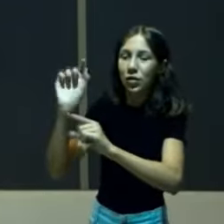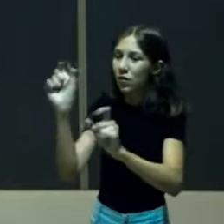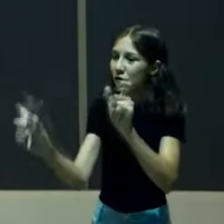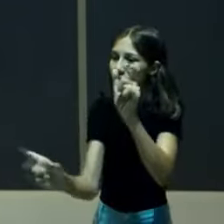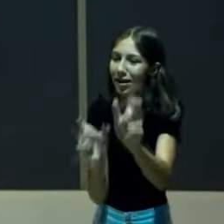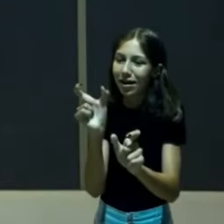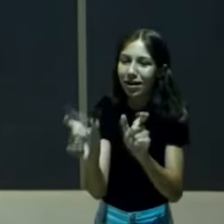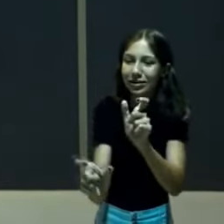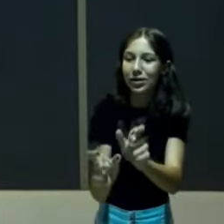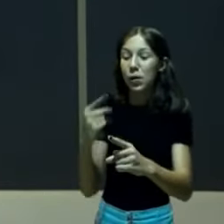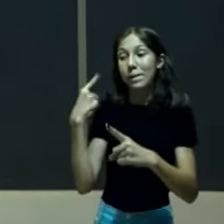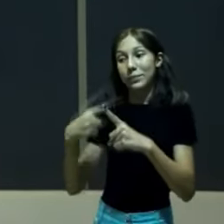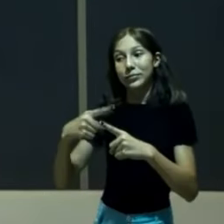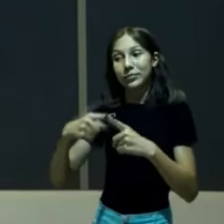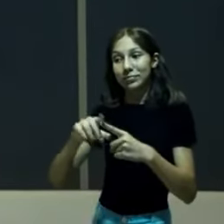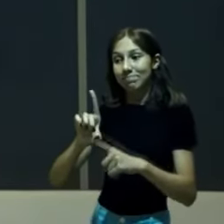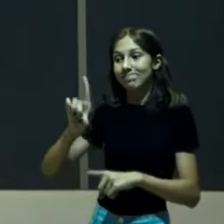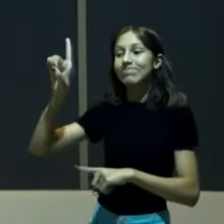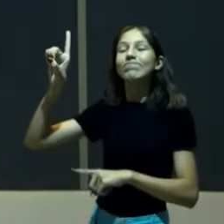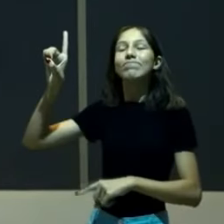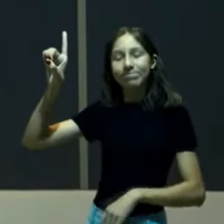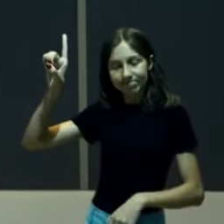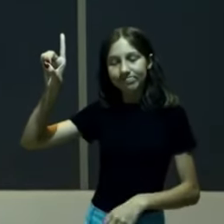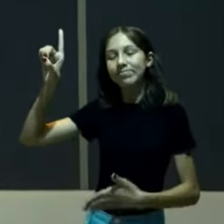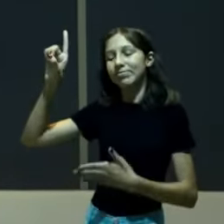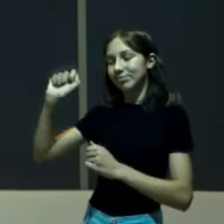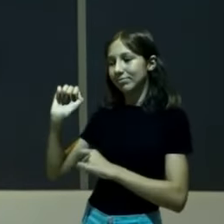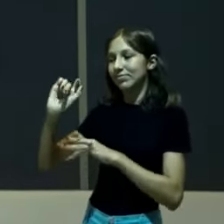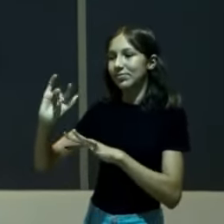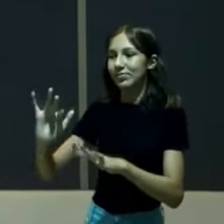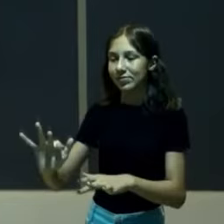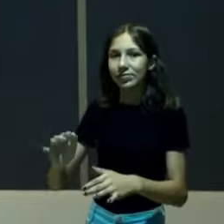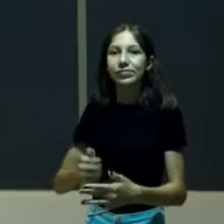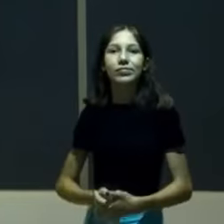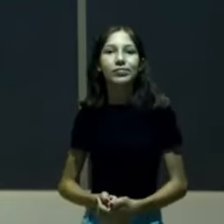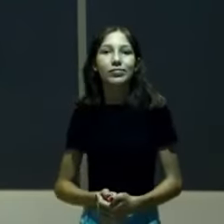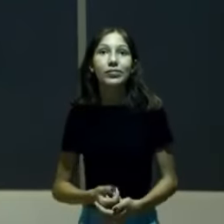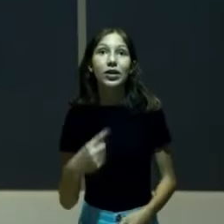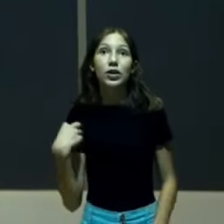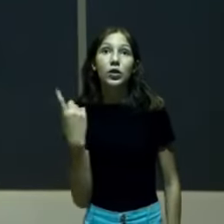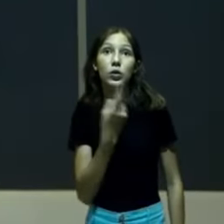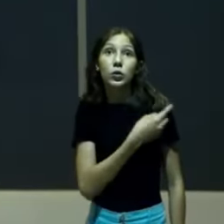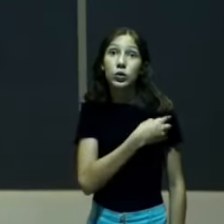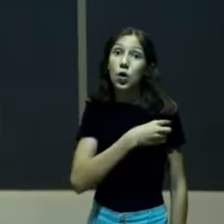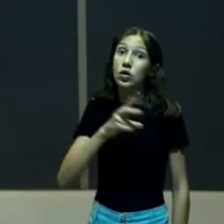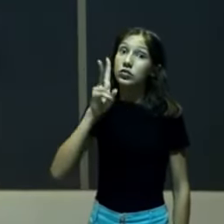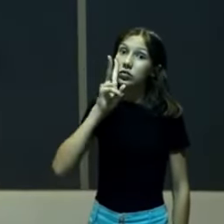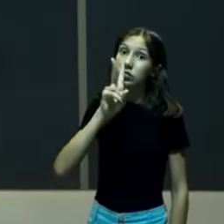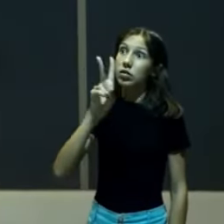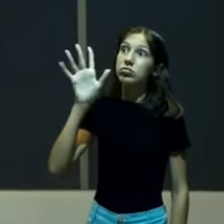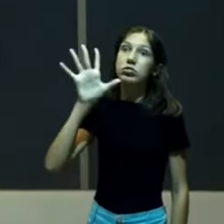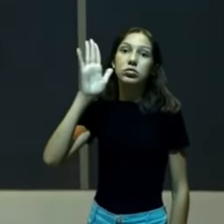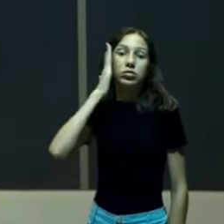irmãos. A gente já ouviu sempre falar isso, mas você precisa crer. Deus